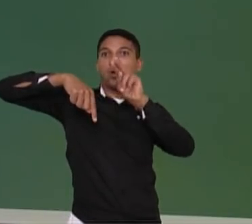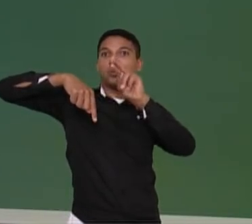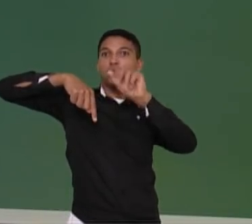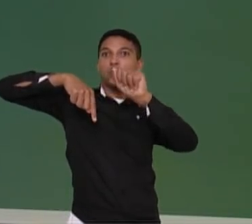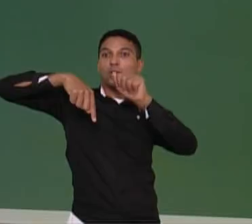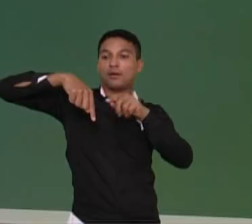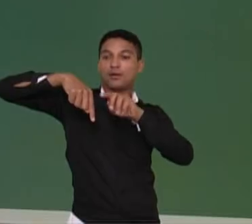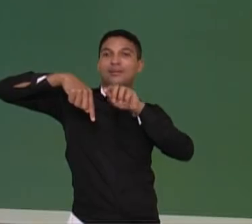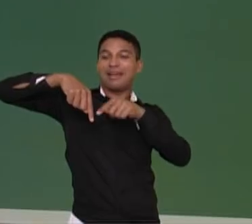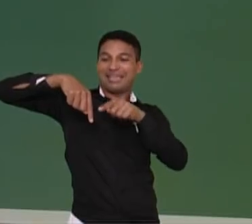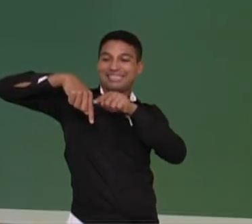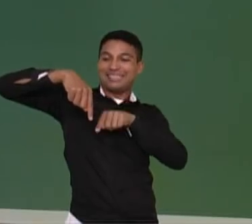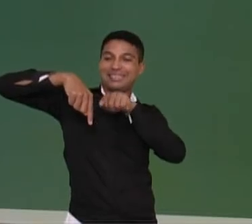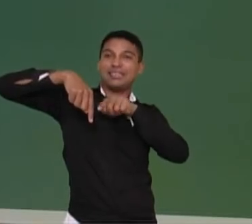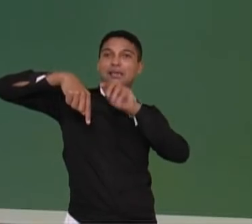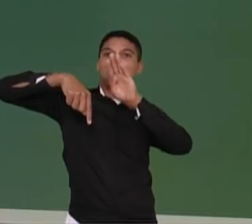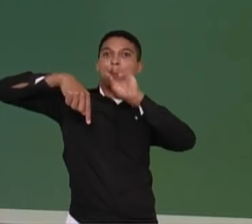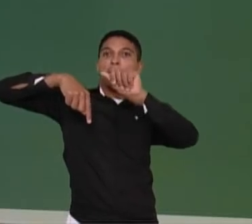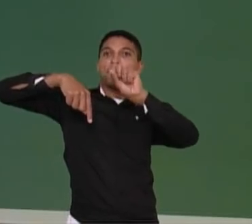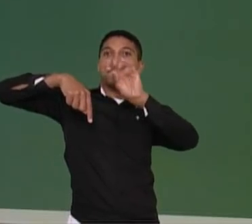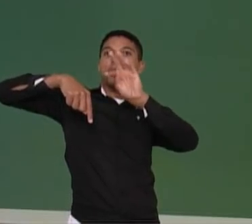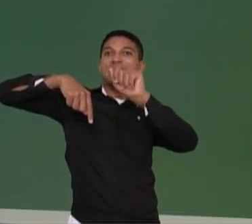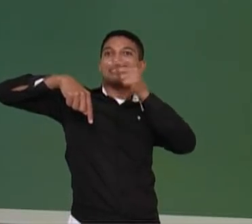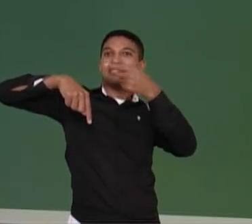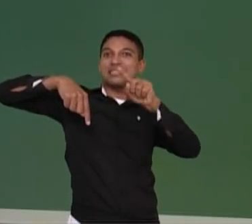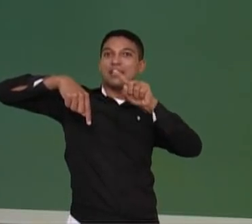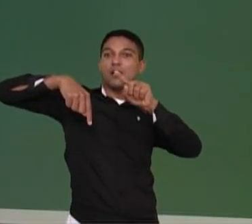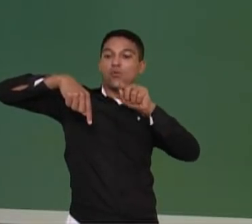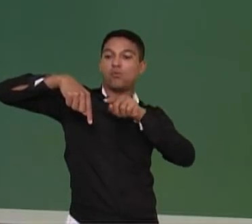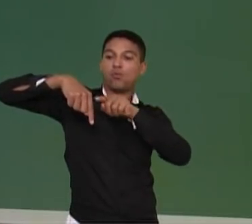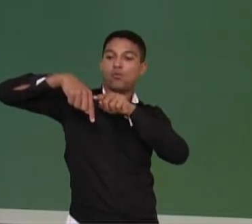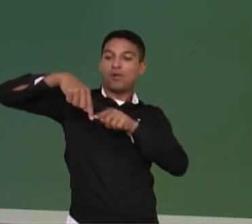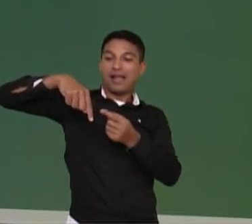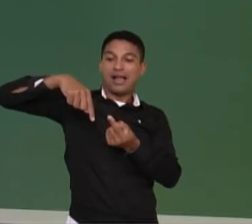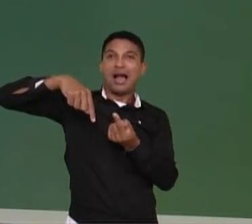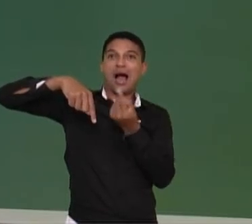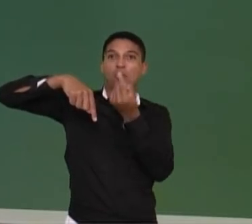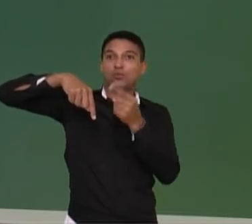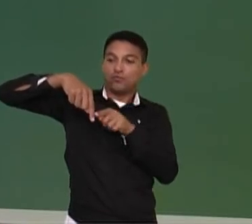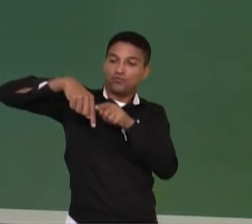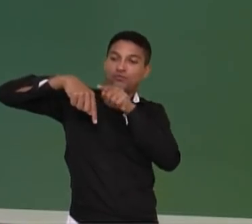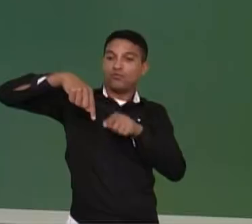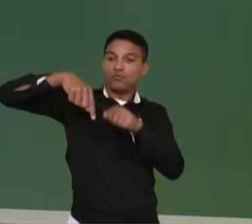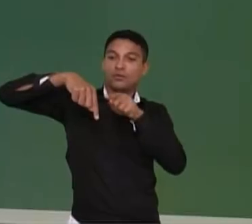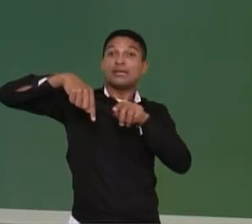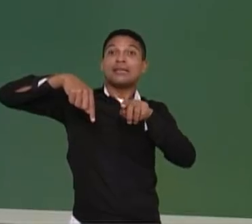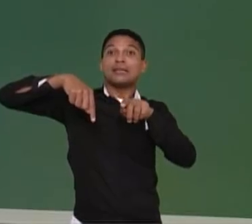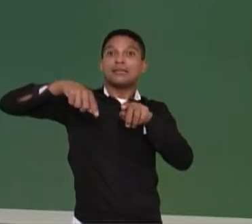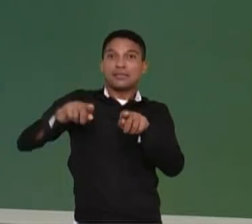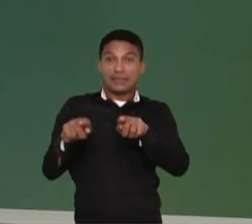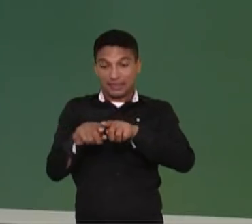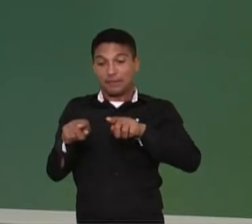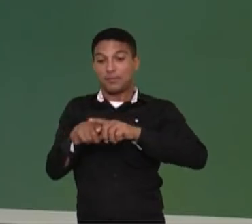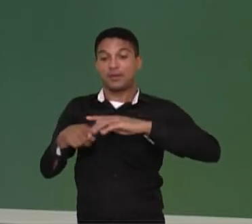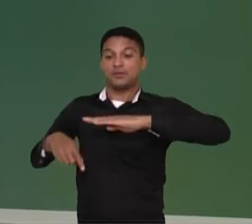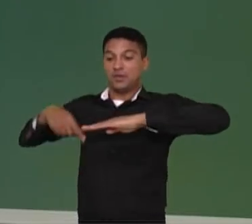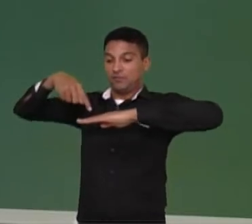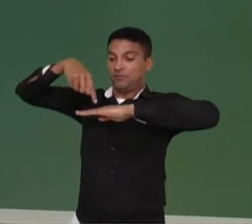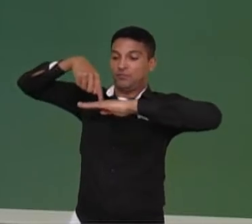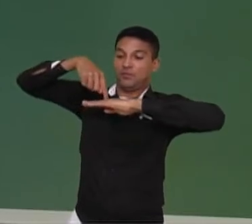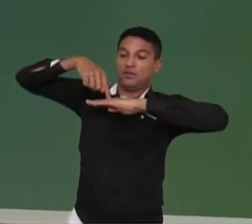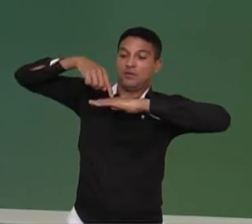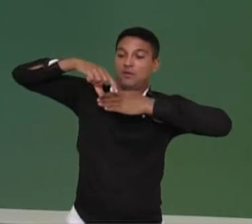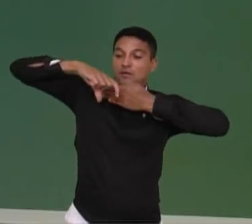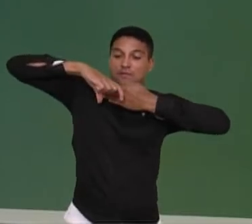bastão lá, né? E o comprimento da sombra projetada pelo bastão. Então bastou ele fazer os cálculos. Então o que ele pensou?